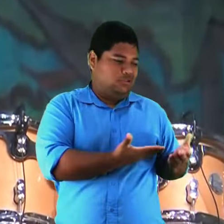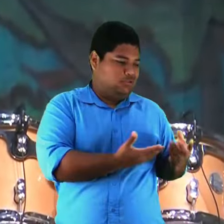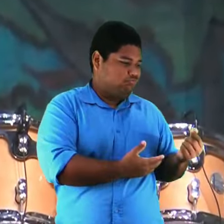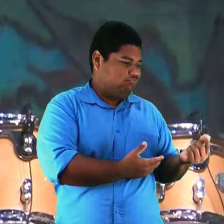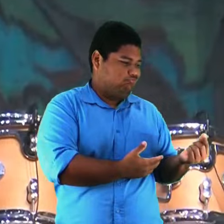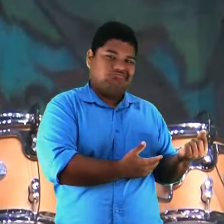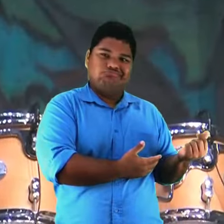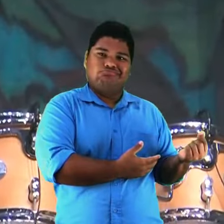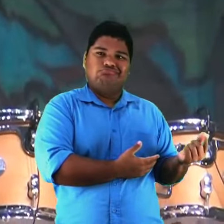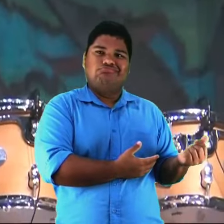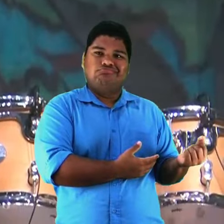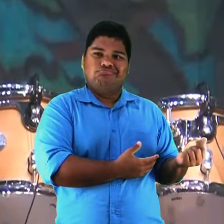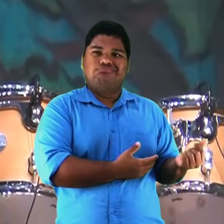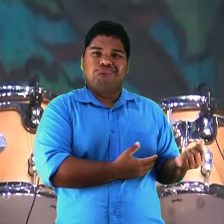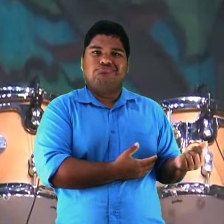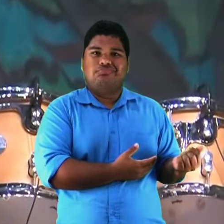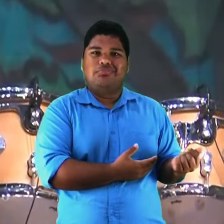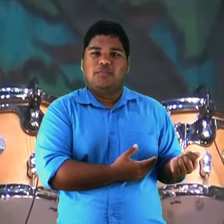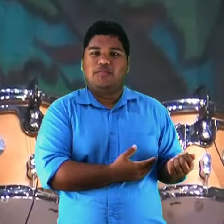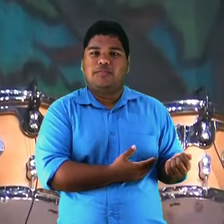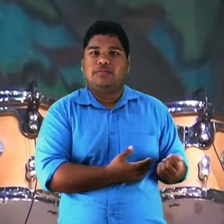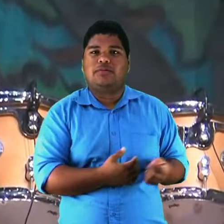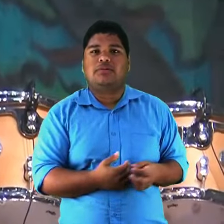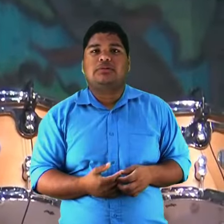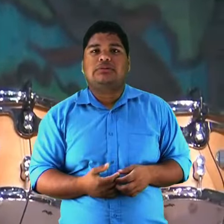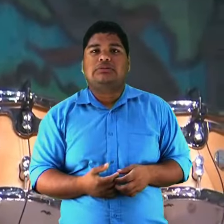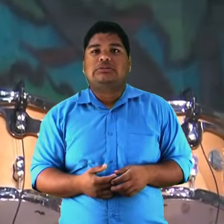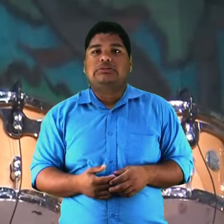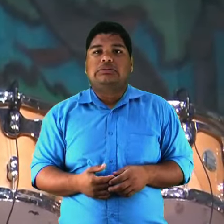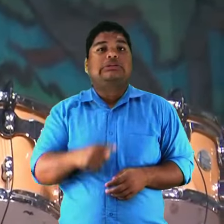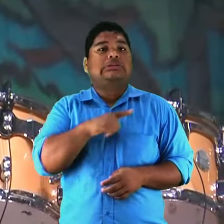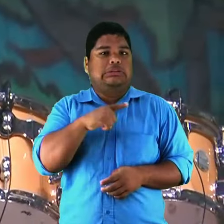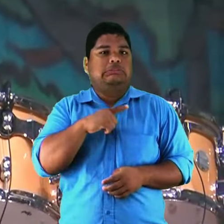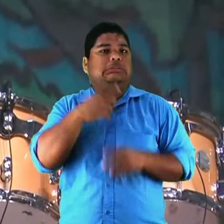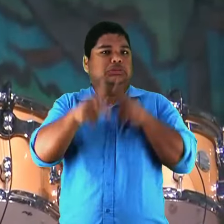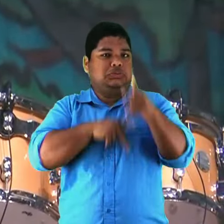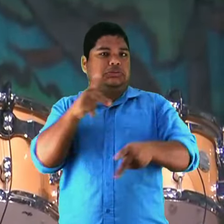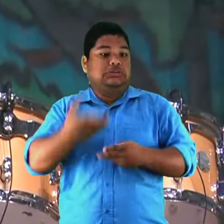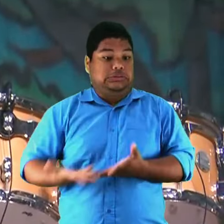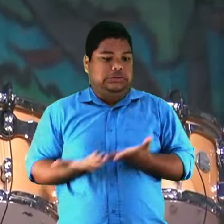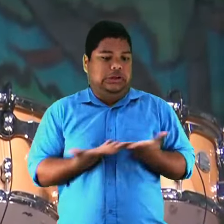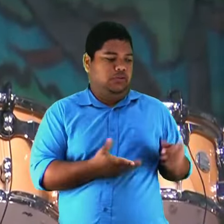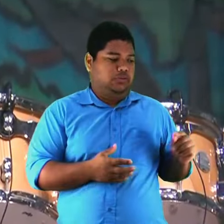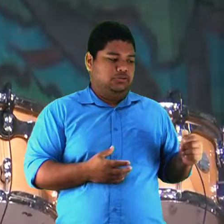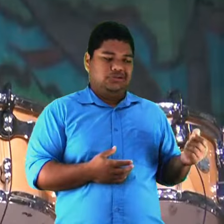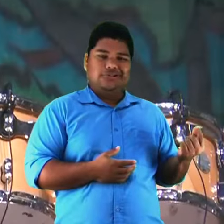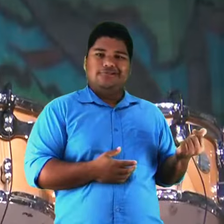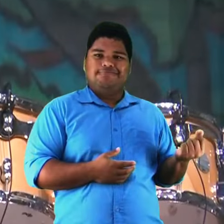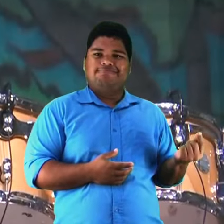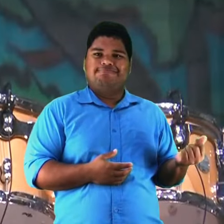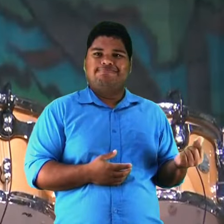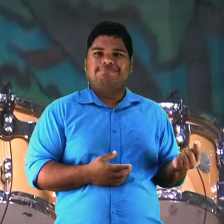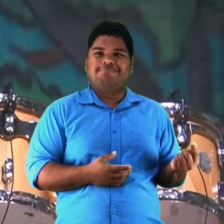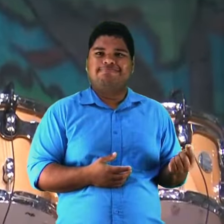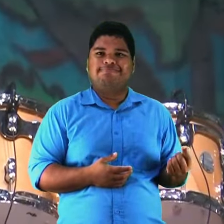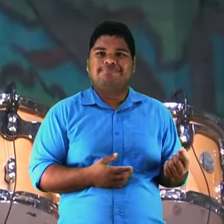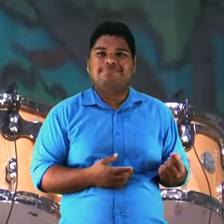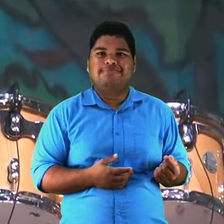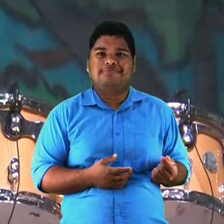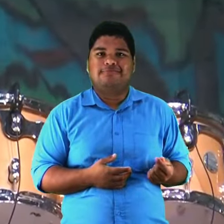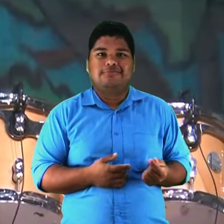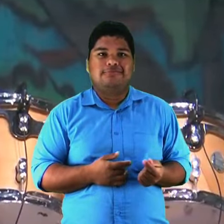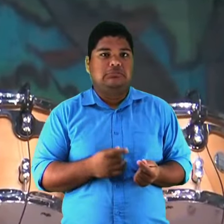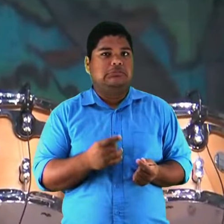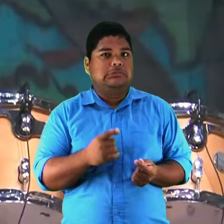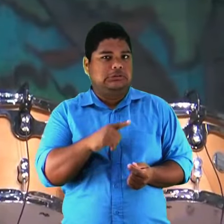São aquelas que fazem de tudo pelo dinheiro. como muitas vezes nós fazemos, alguns de